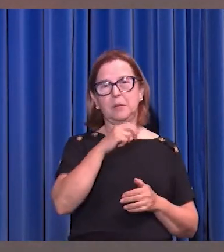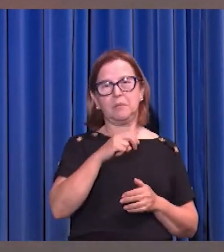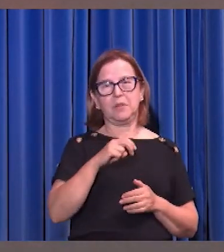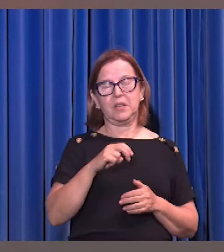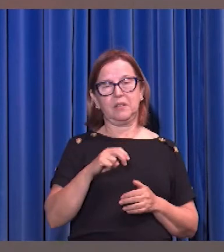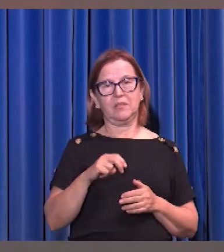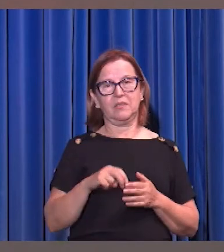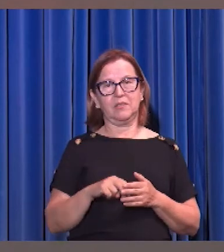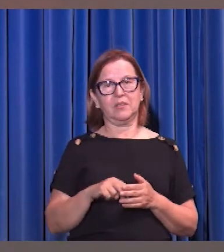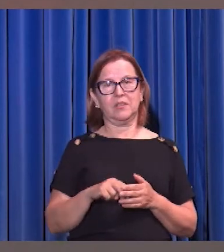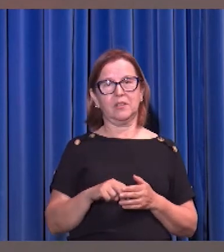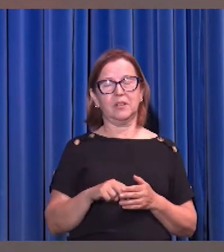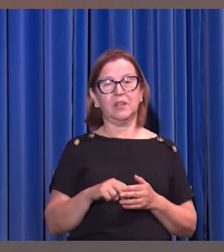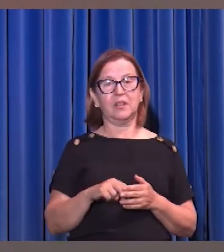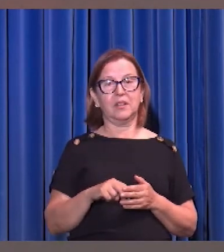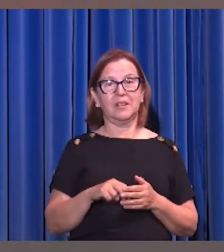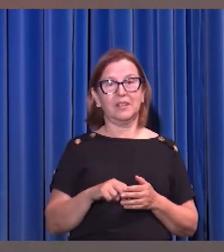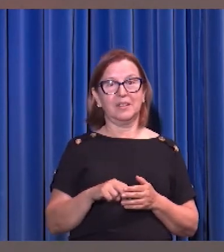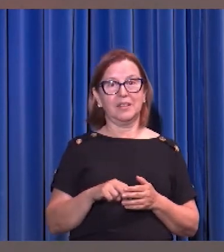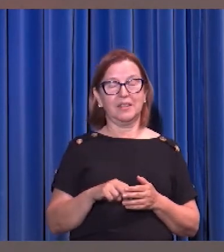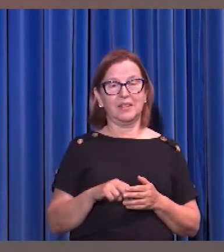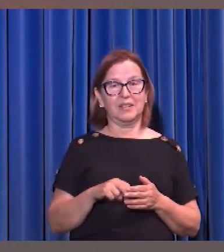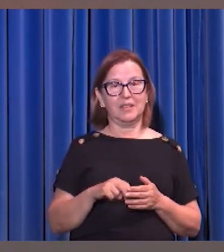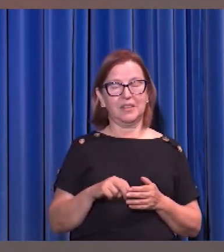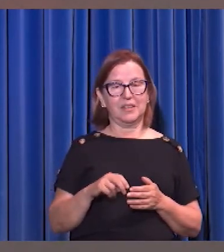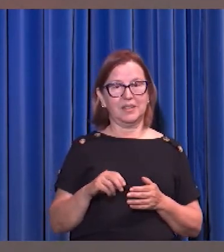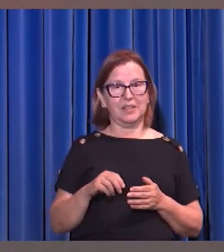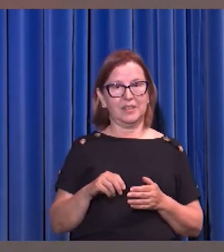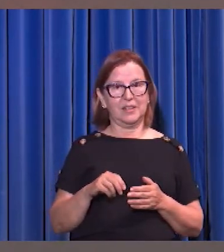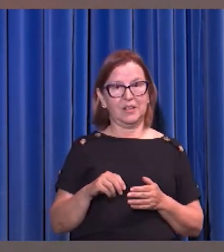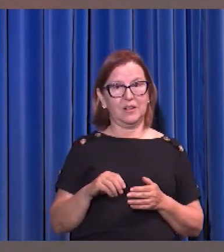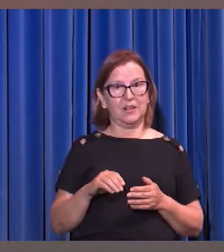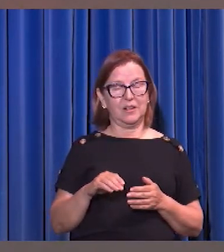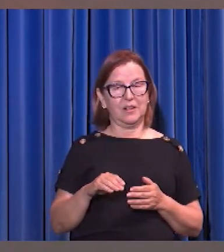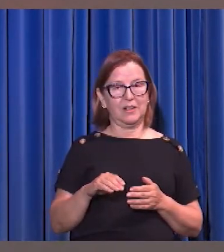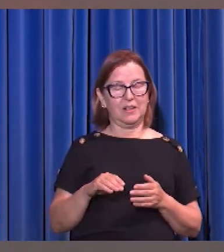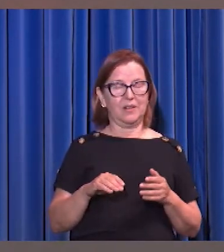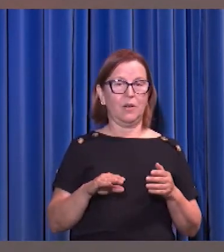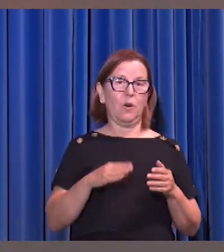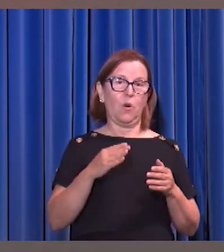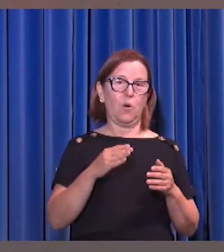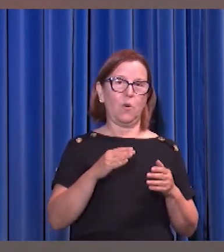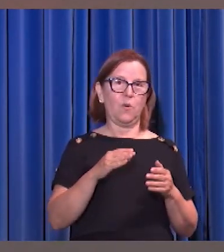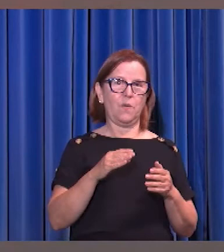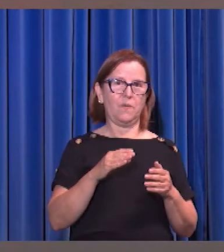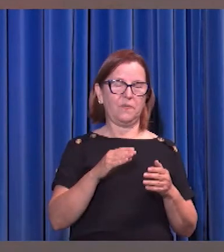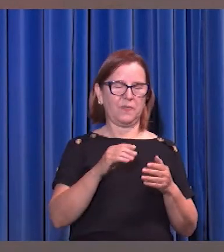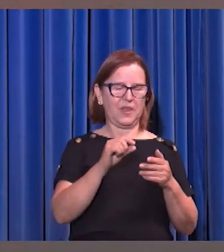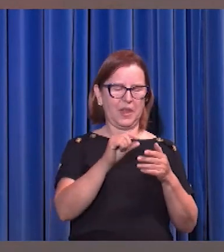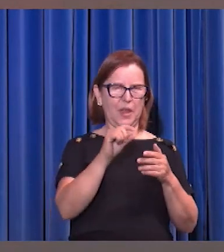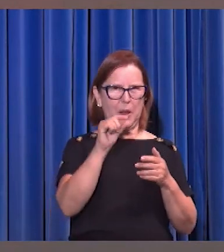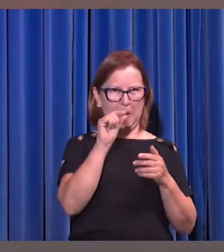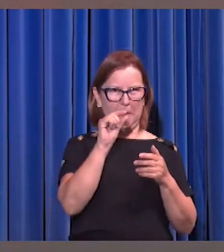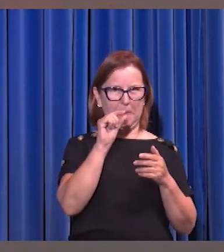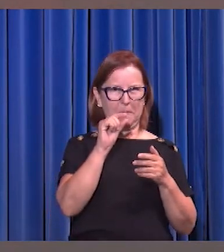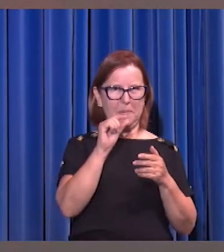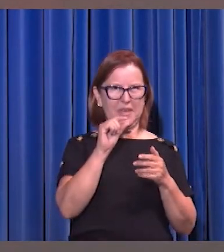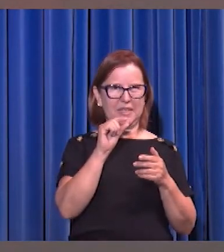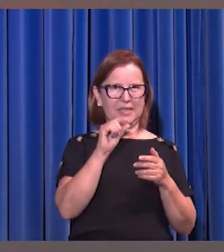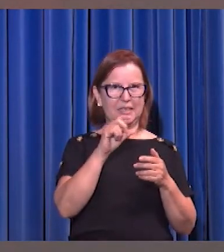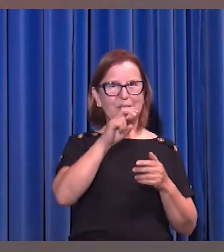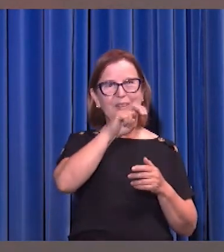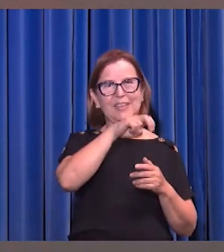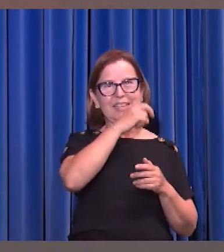haste sobre a qual a serpente de bronze havia sido erguida. Vocês podem estar falando assim, Fernando, você está de